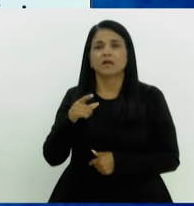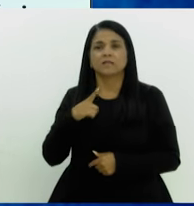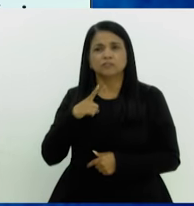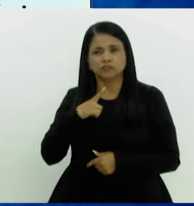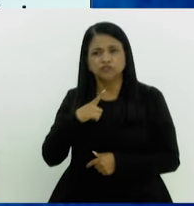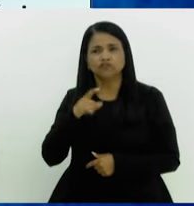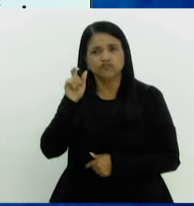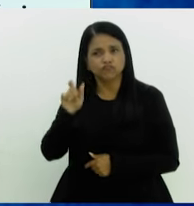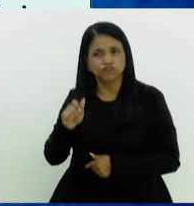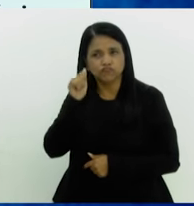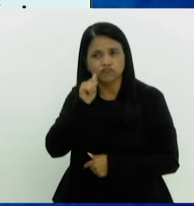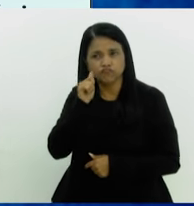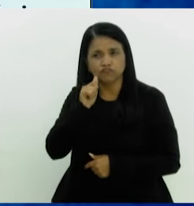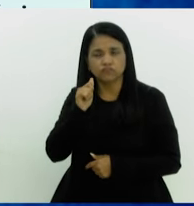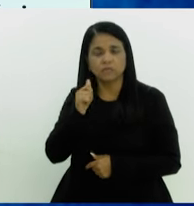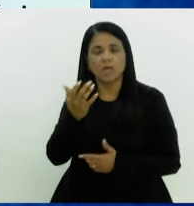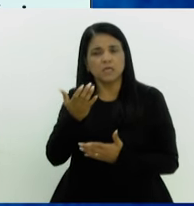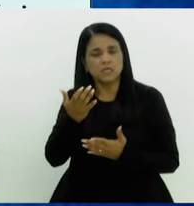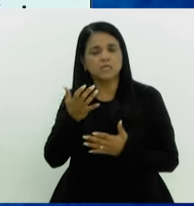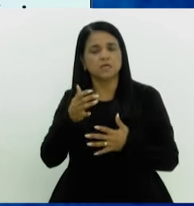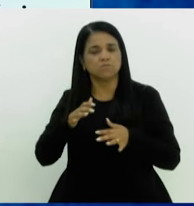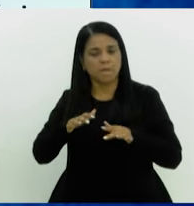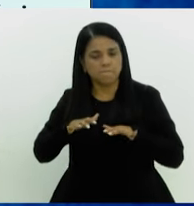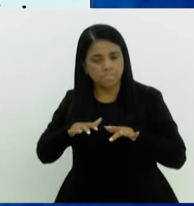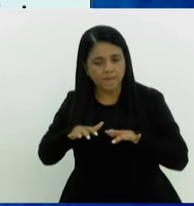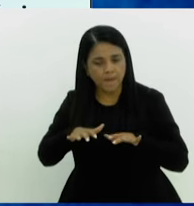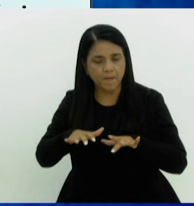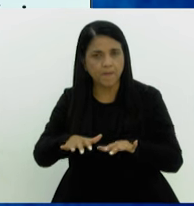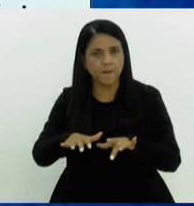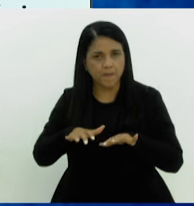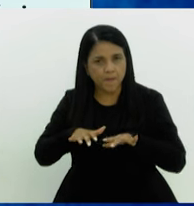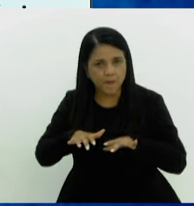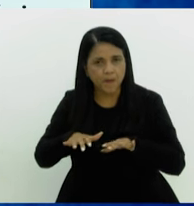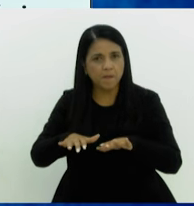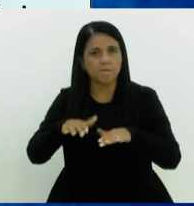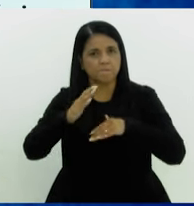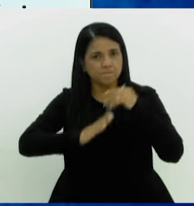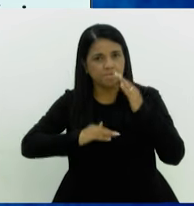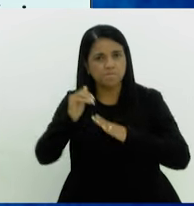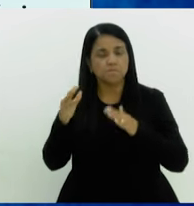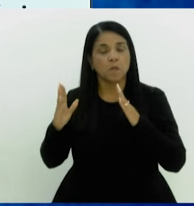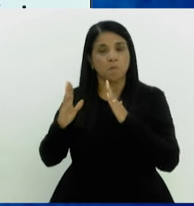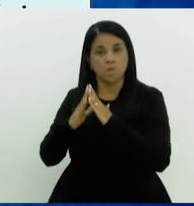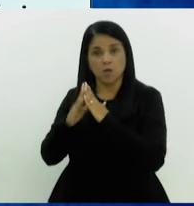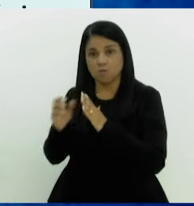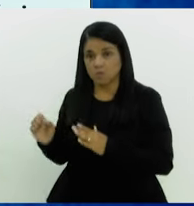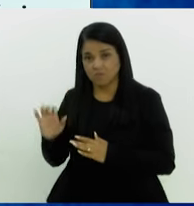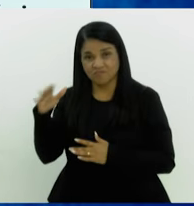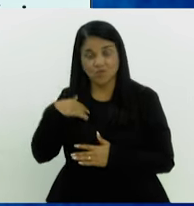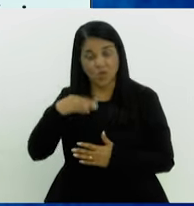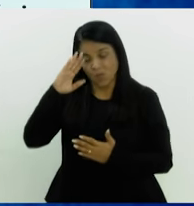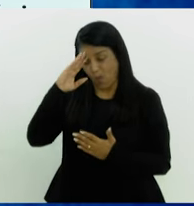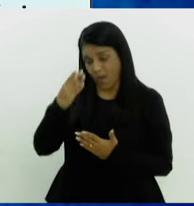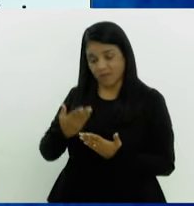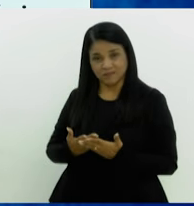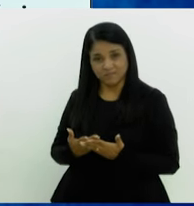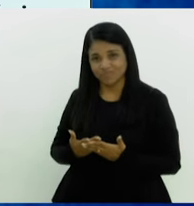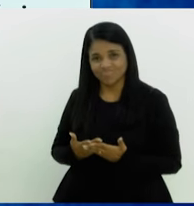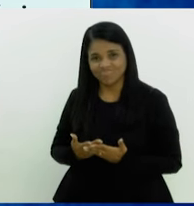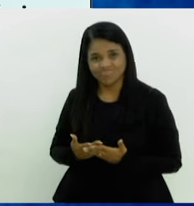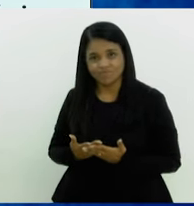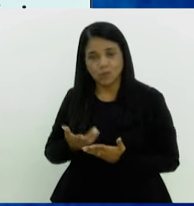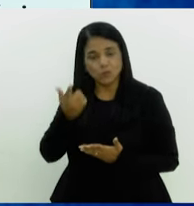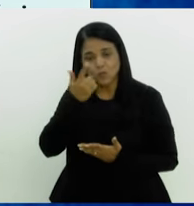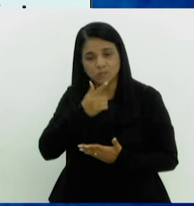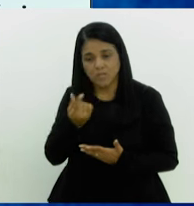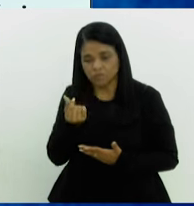negócio dela ela era uma costureira ela é uma costureira mora numa comunidade e era desacreditada porque ela realmente não estava fazendo